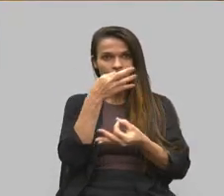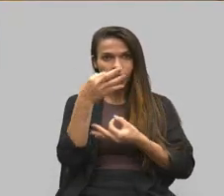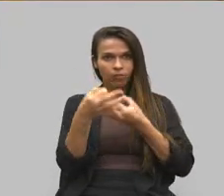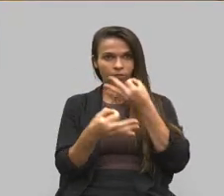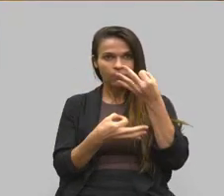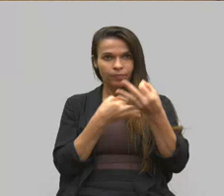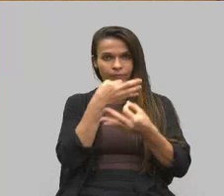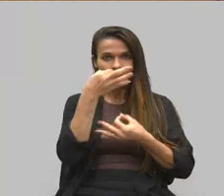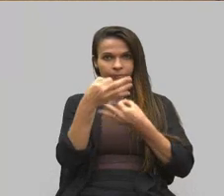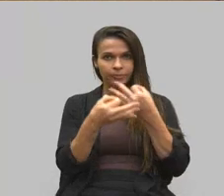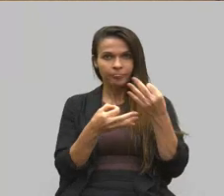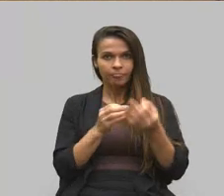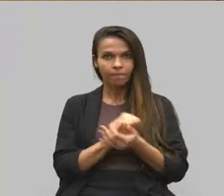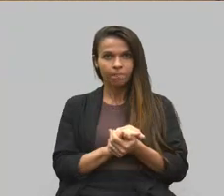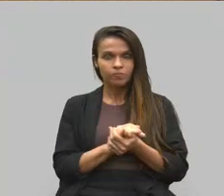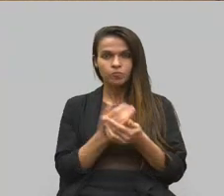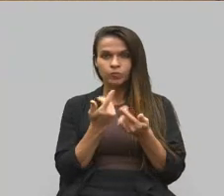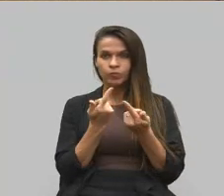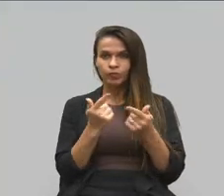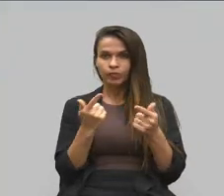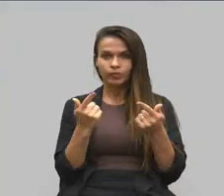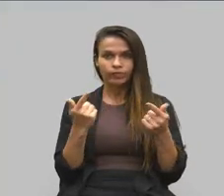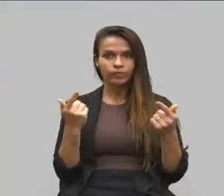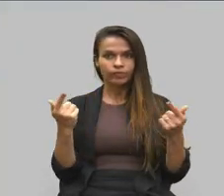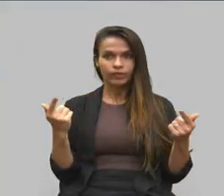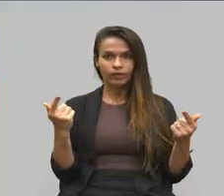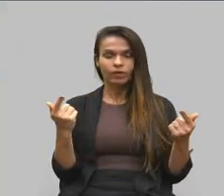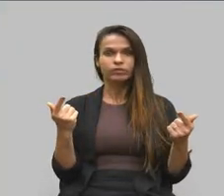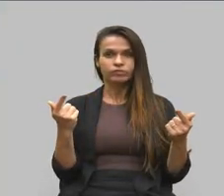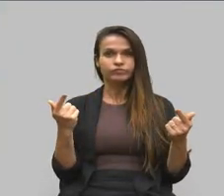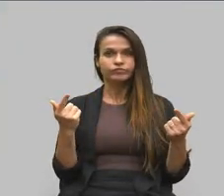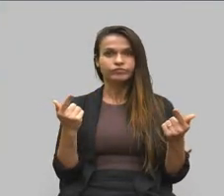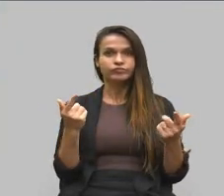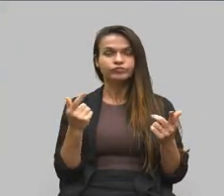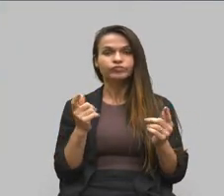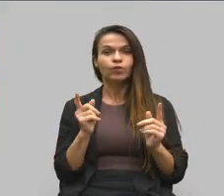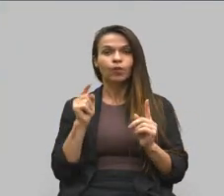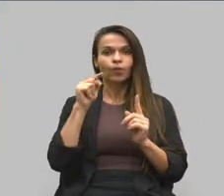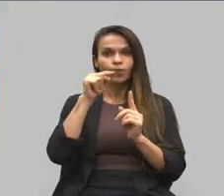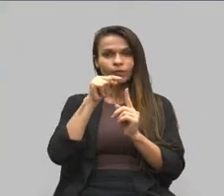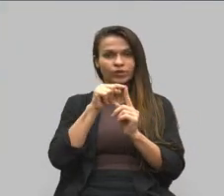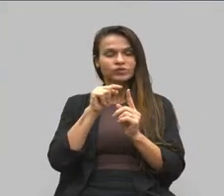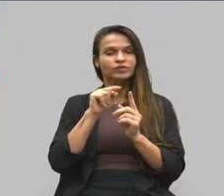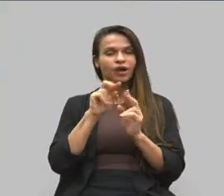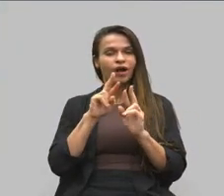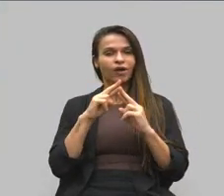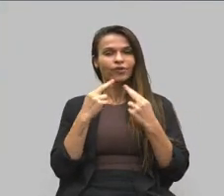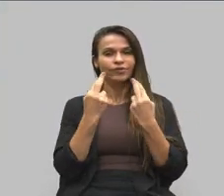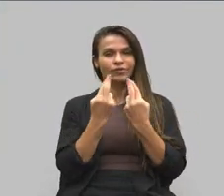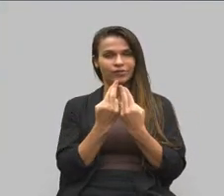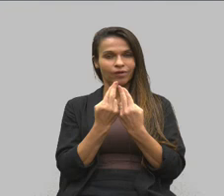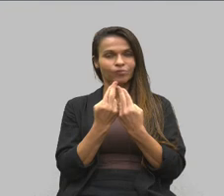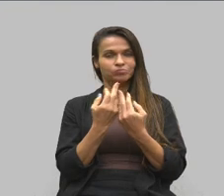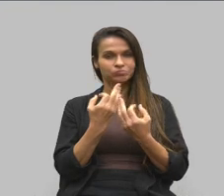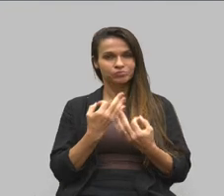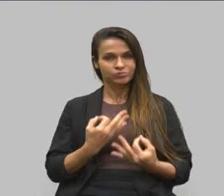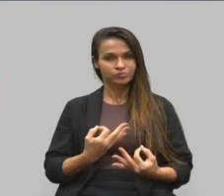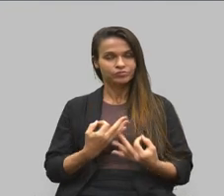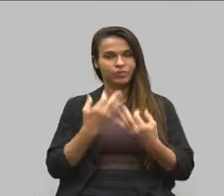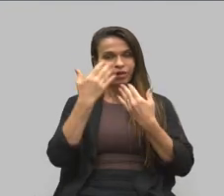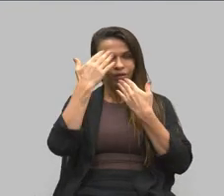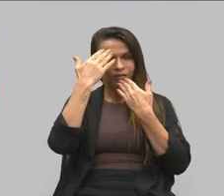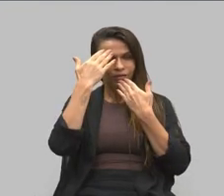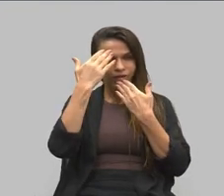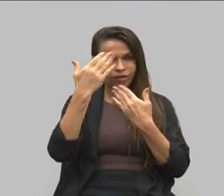intervenção não havendo e cumprida a finalidade da reunião eu agradeço a presença de